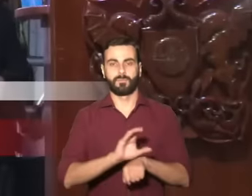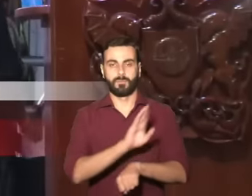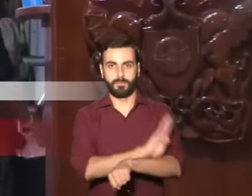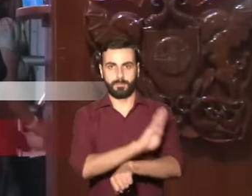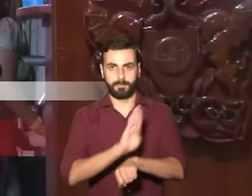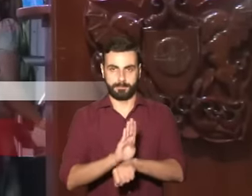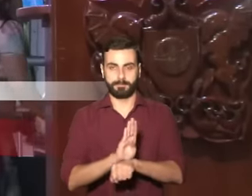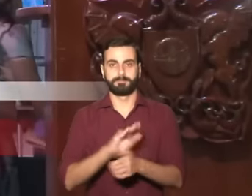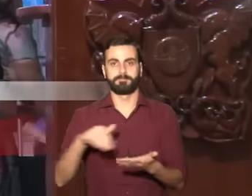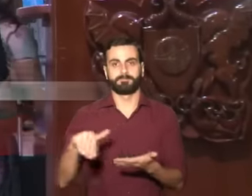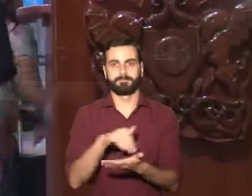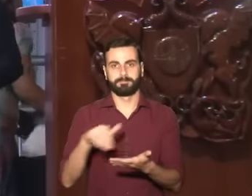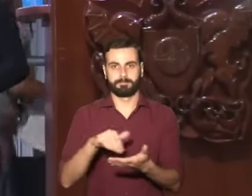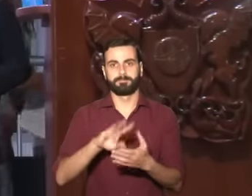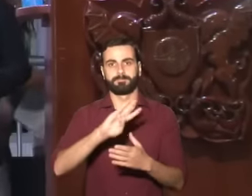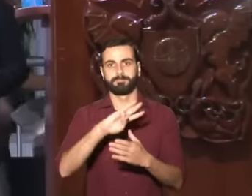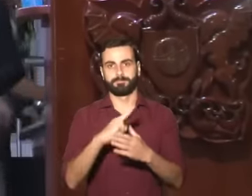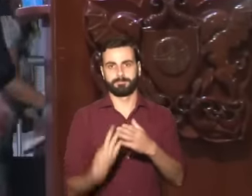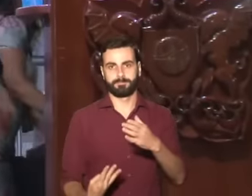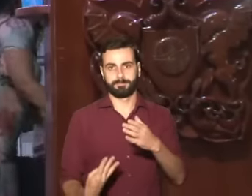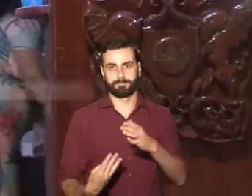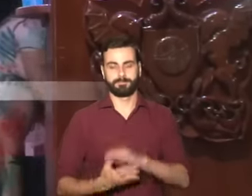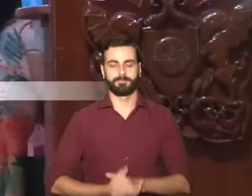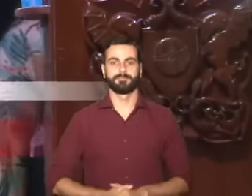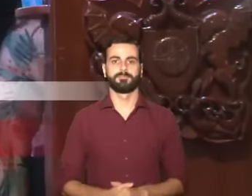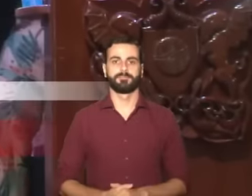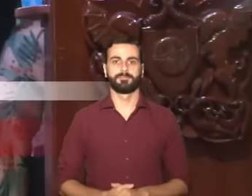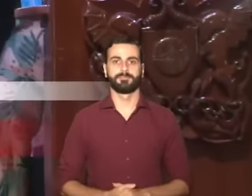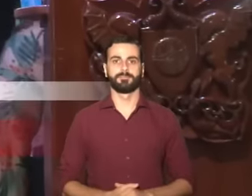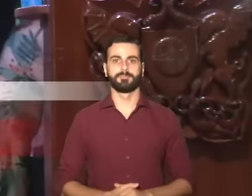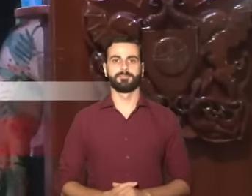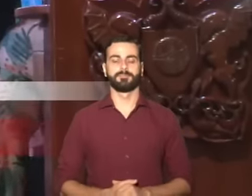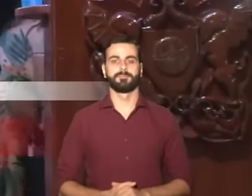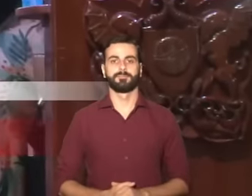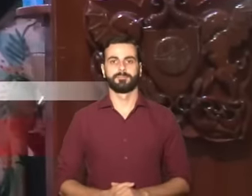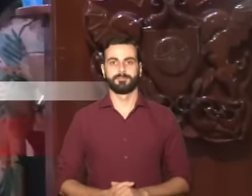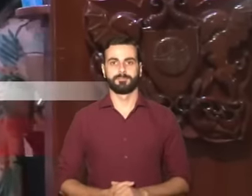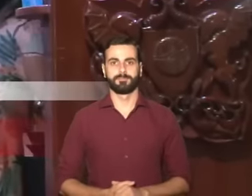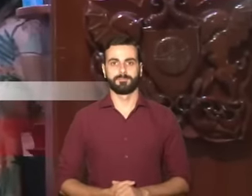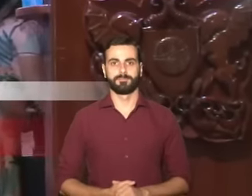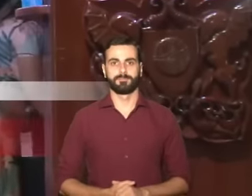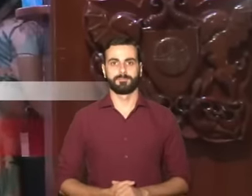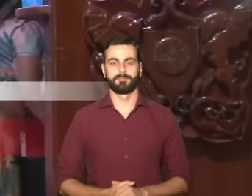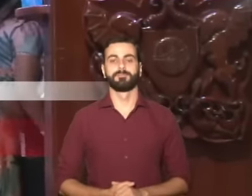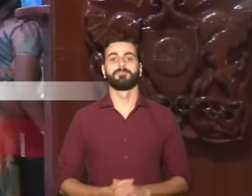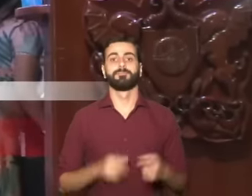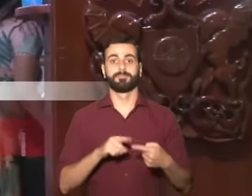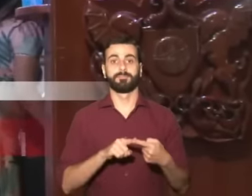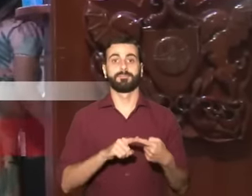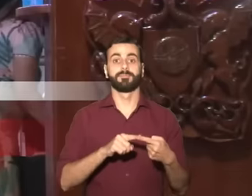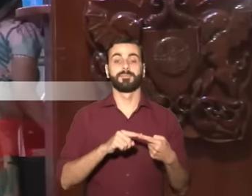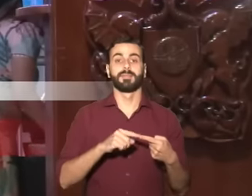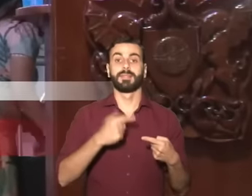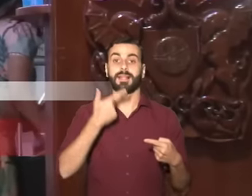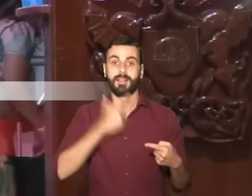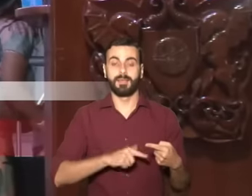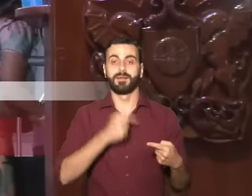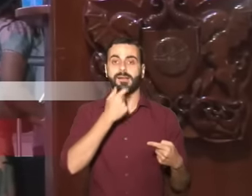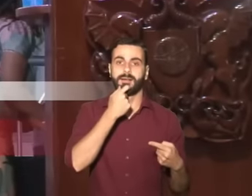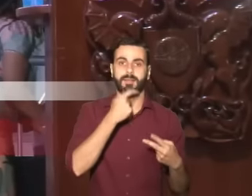Bacharéis em Secretariado Executivo Trilingue, Português, Francês e Inglês.